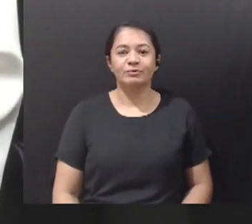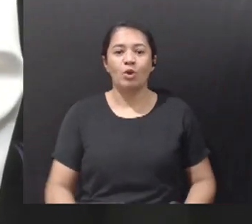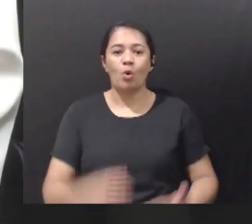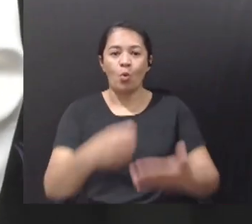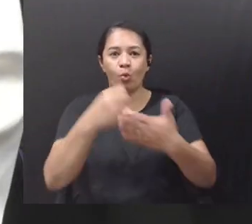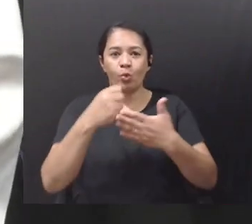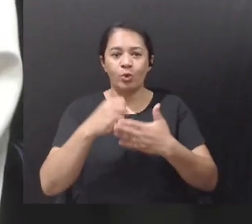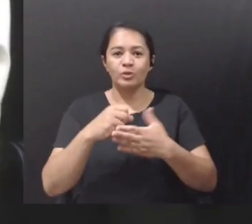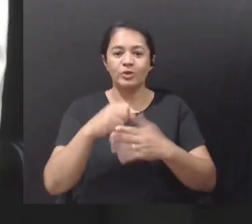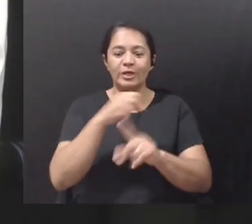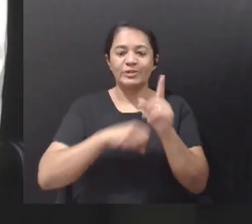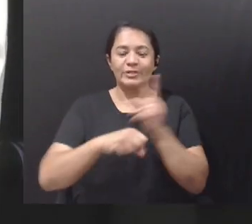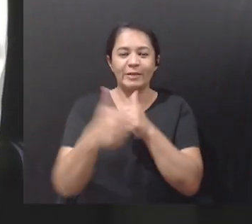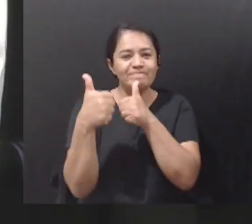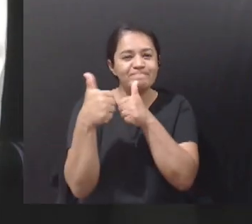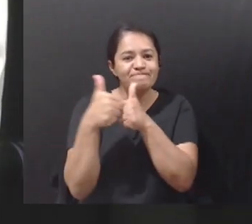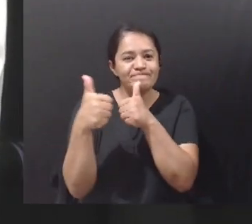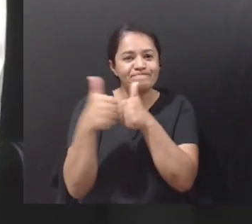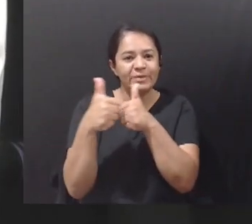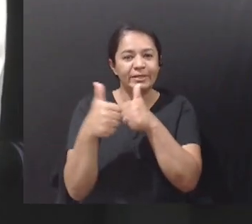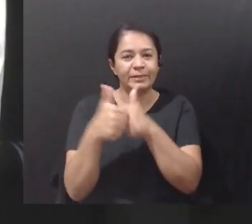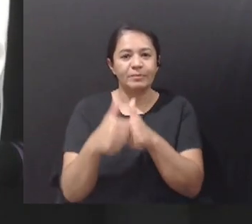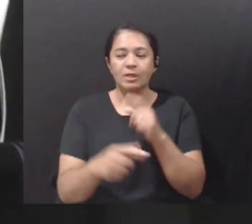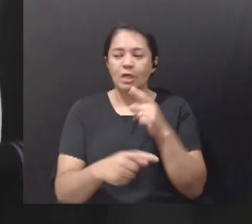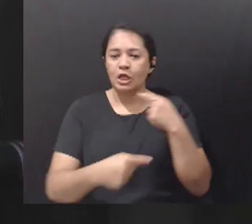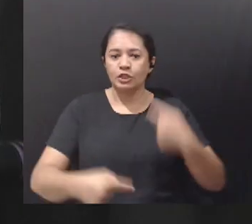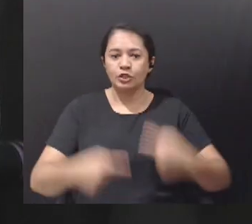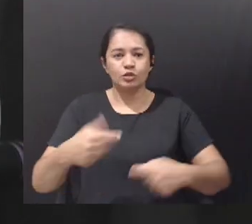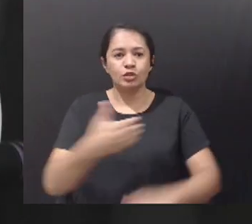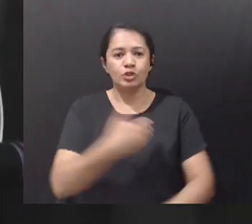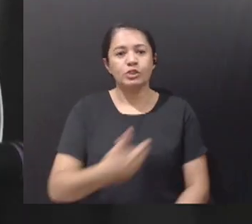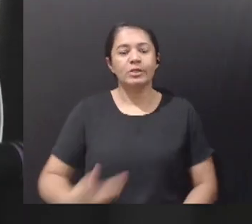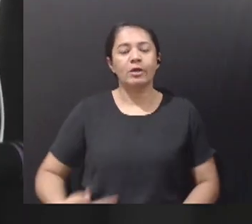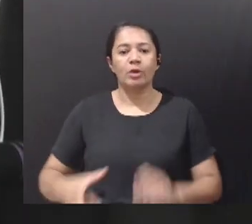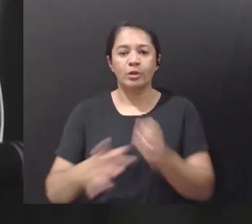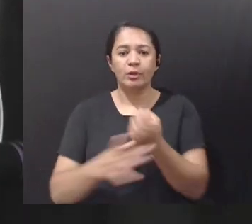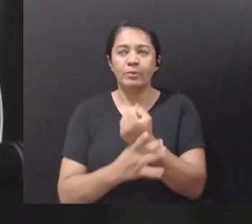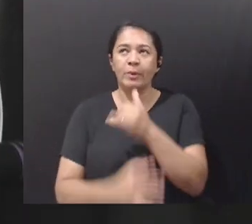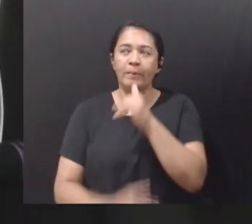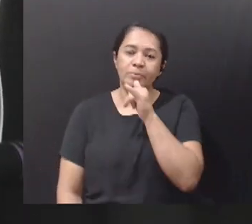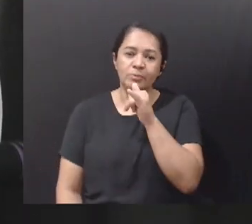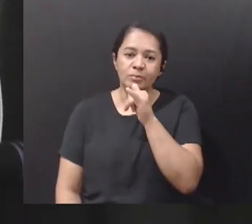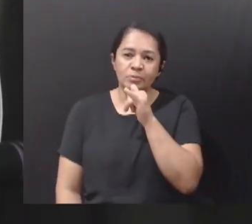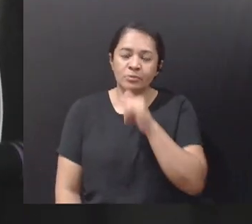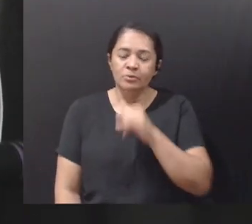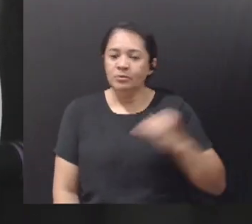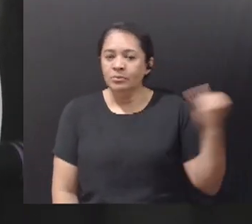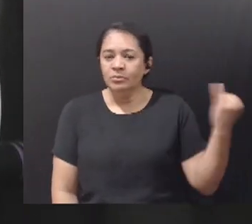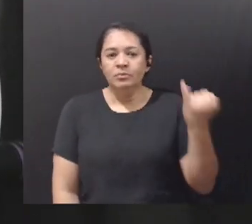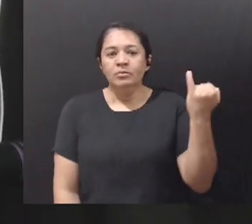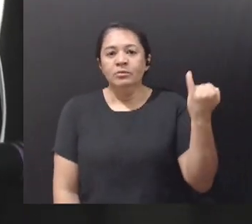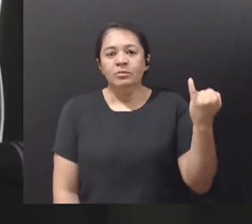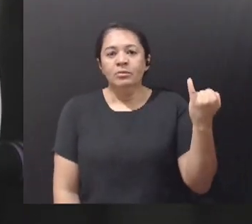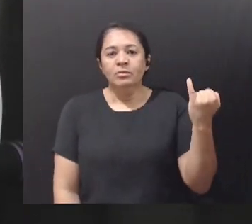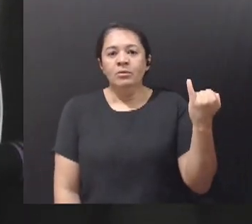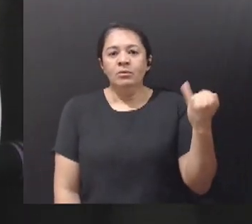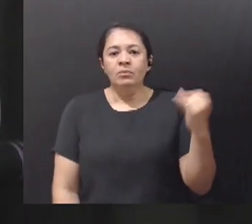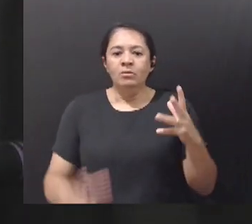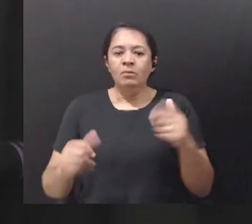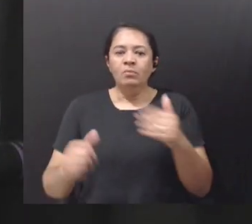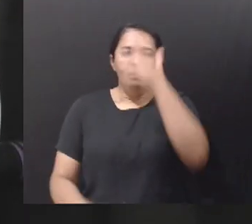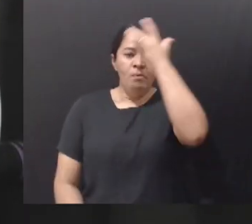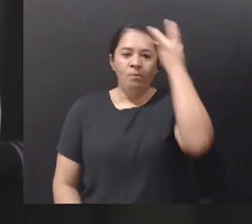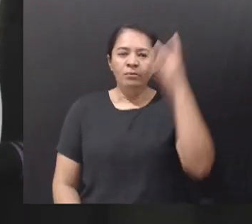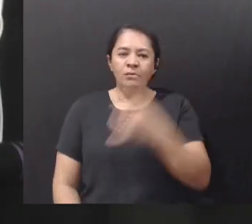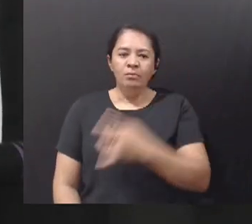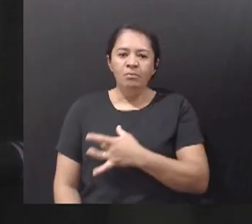perto. Porque se você vai discutir segurança pública, por exemplo, que é super importante, né? Todo mundo tem medo da violência, etc., que é